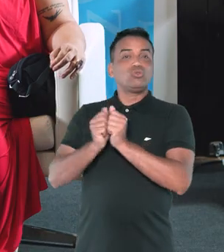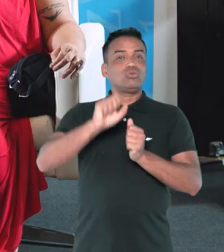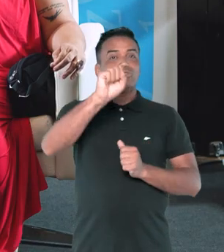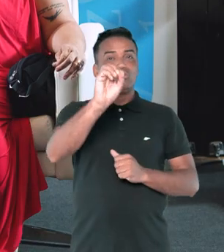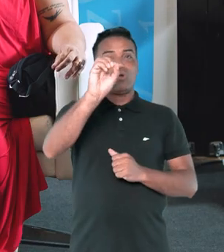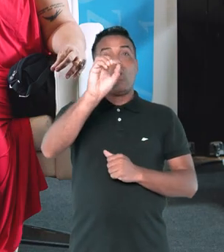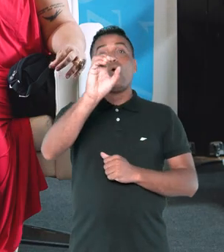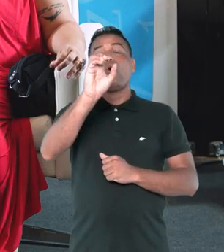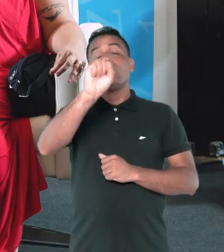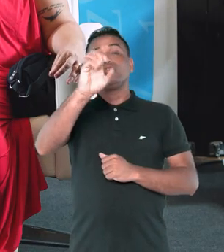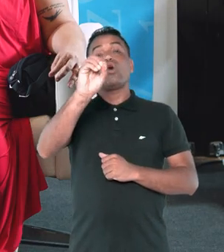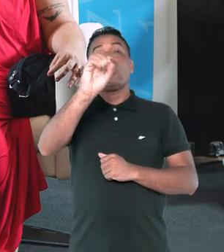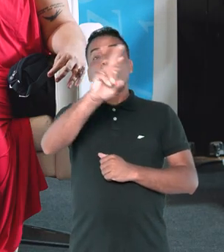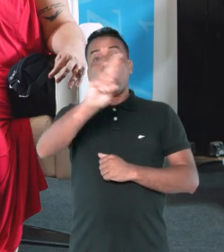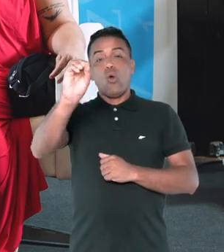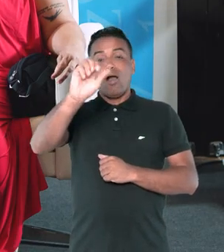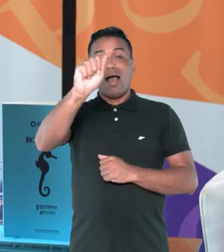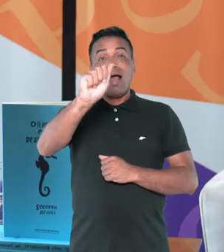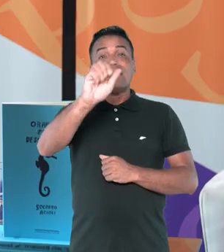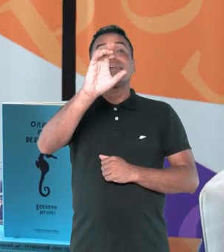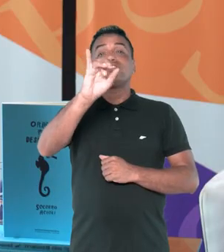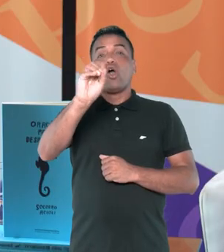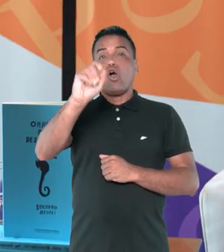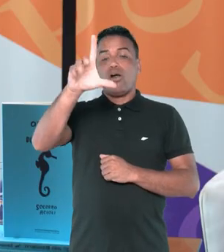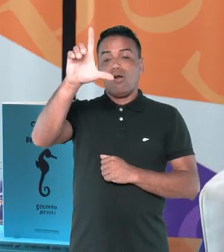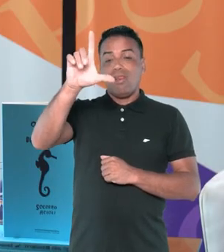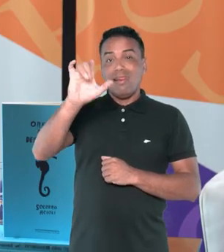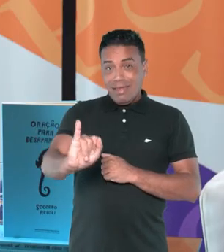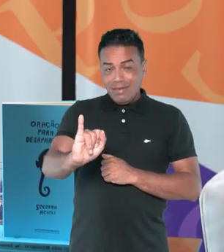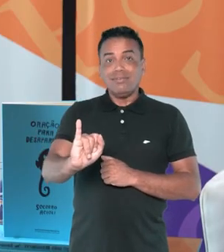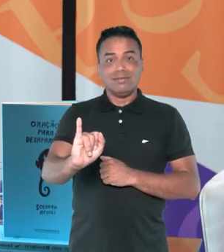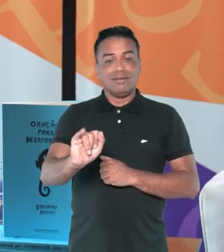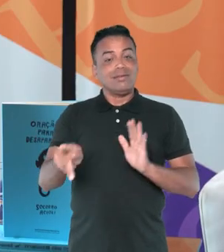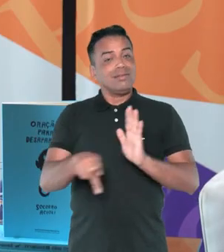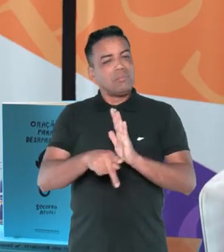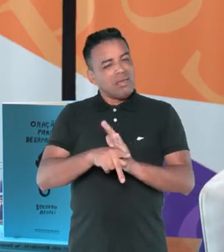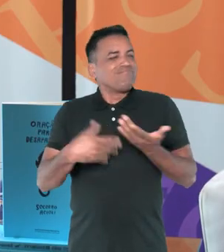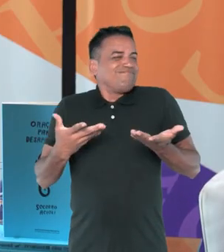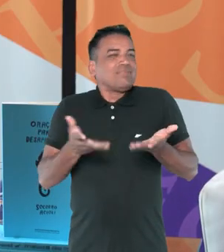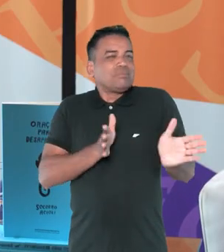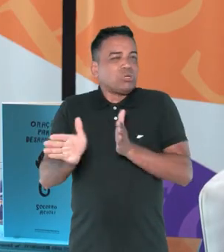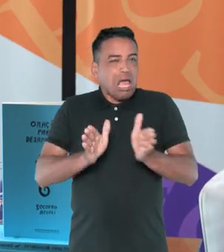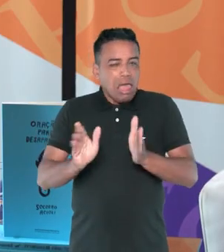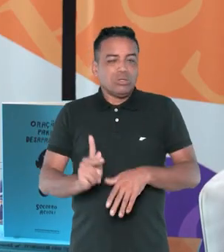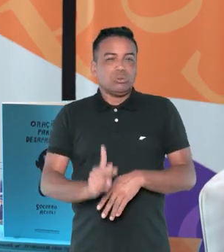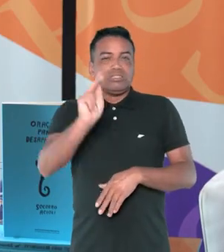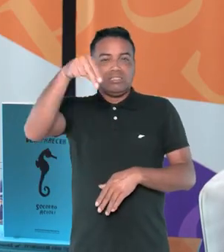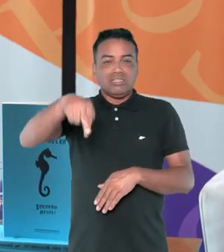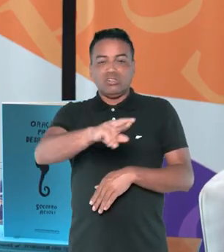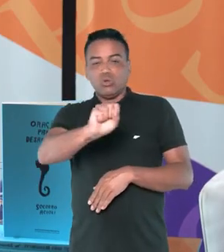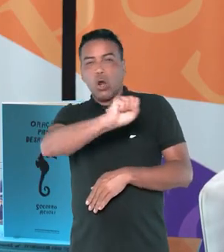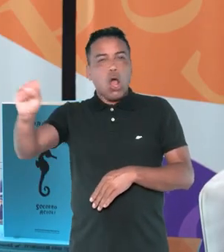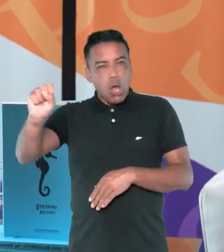pela inteligência, pela sensibilidade com a qual lida com o Sempre um Papo, não só com o